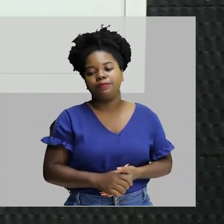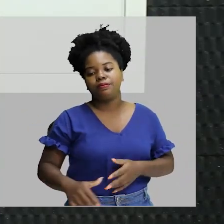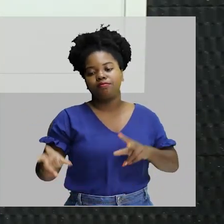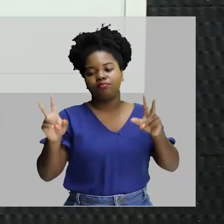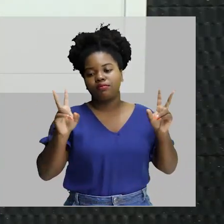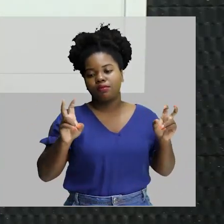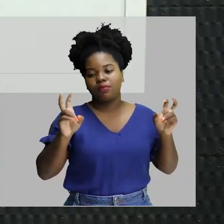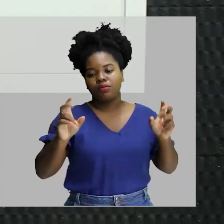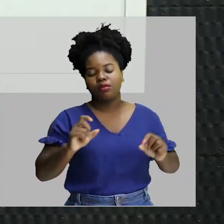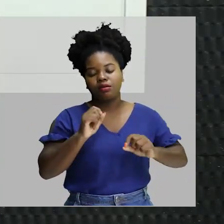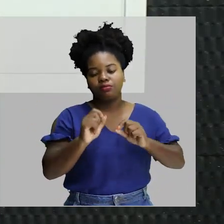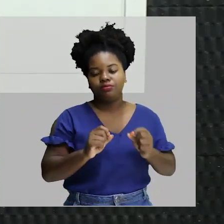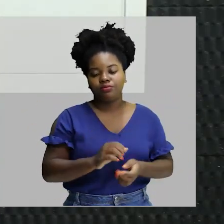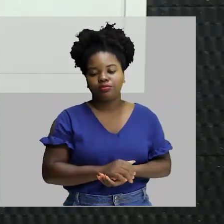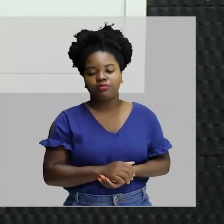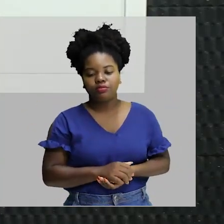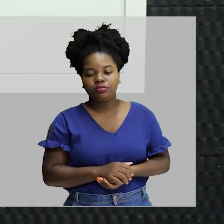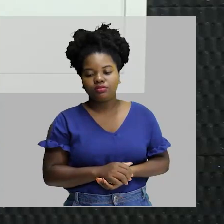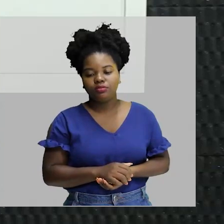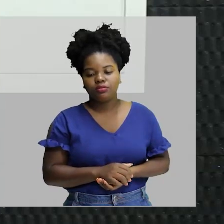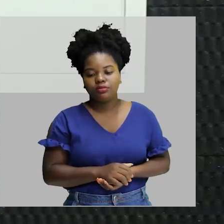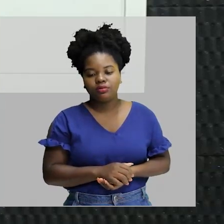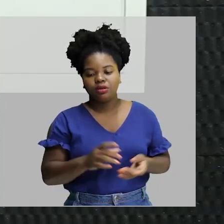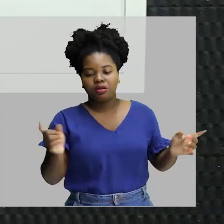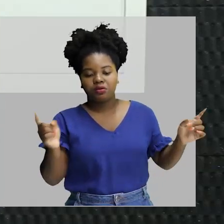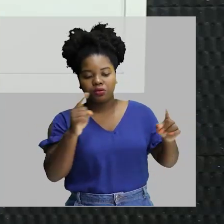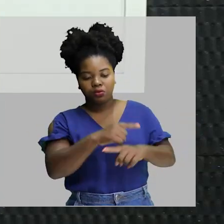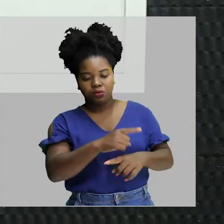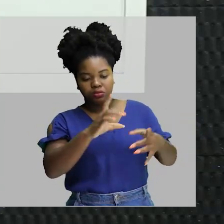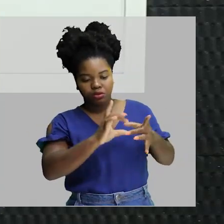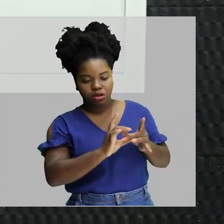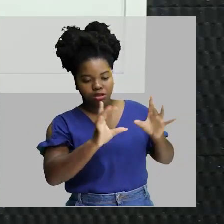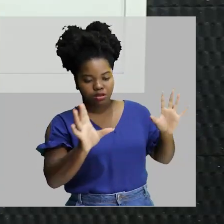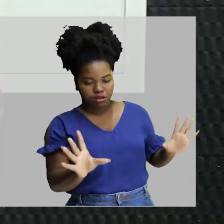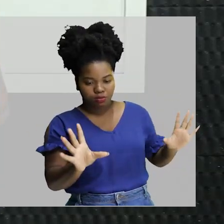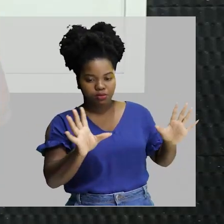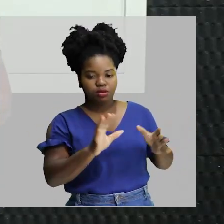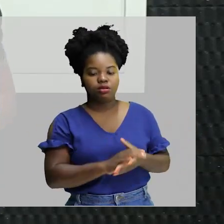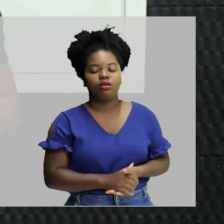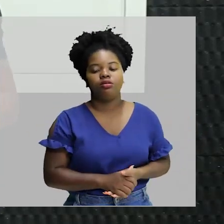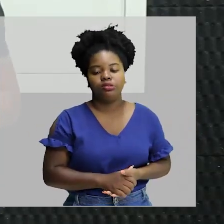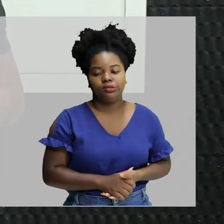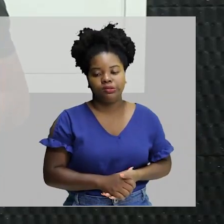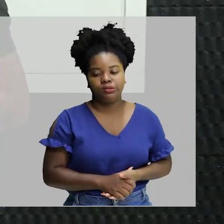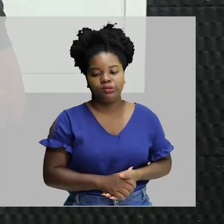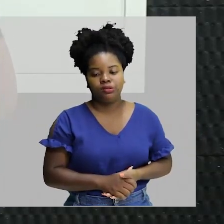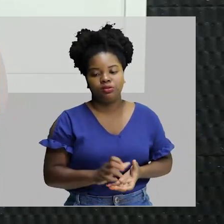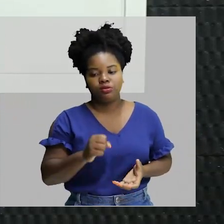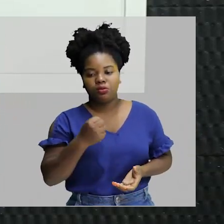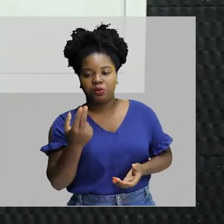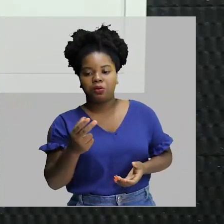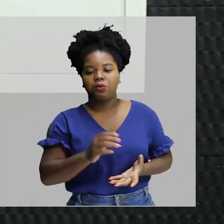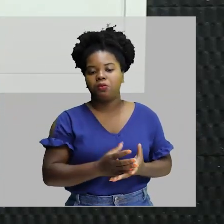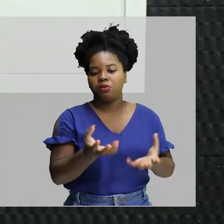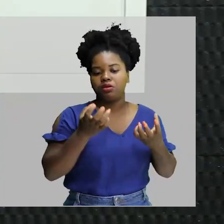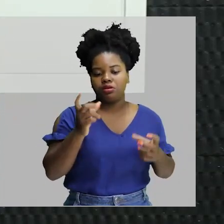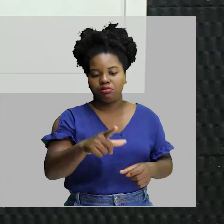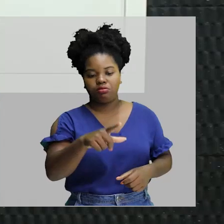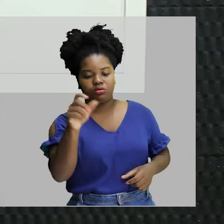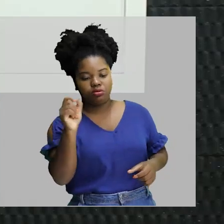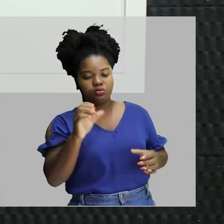tema que, de certa forma, é um contraste à liberdade ou até mesmo ao livre-arbítrio. Né? Muita gente coloca liberdade e